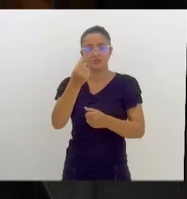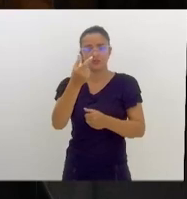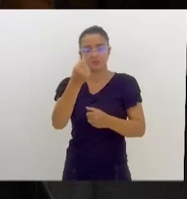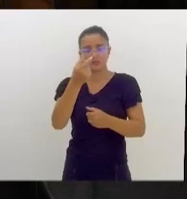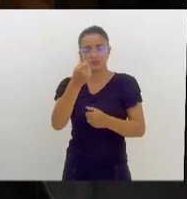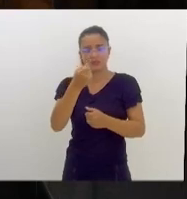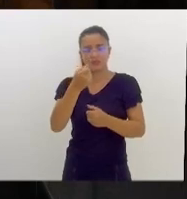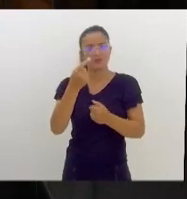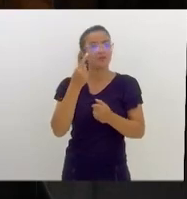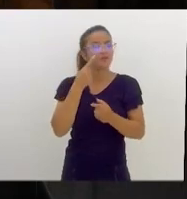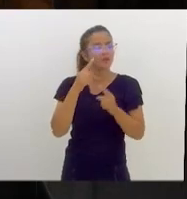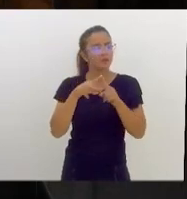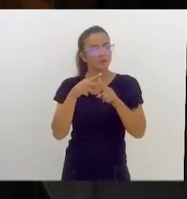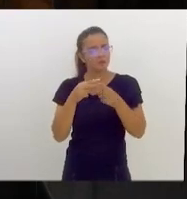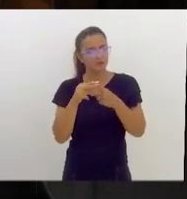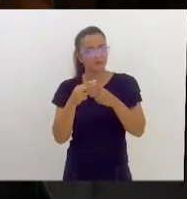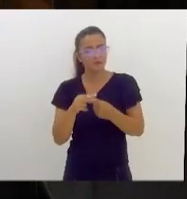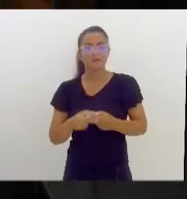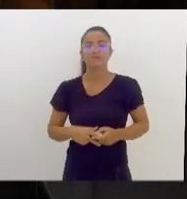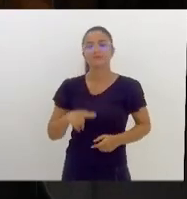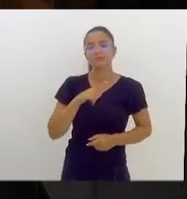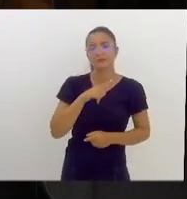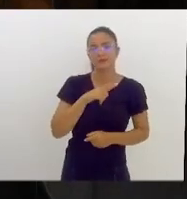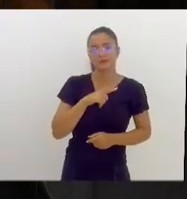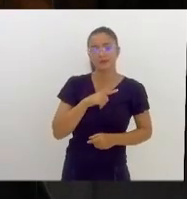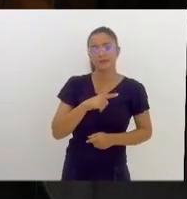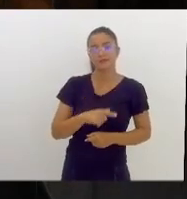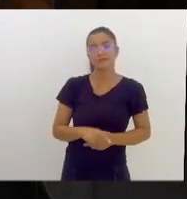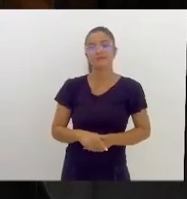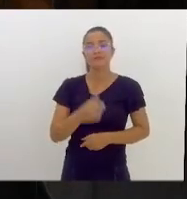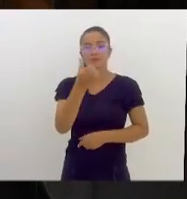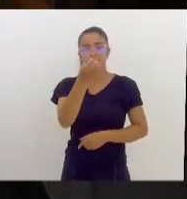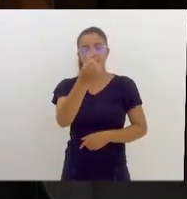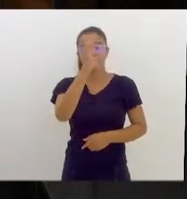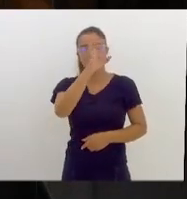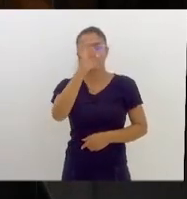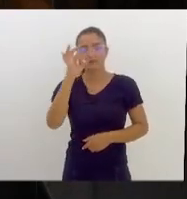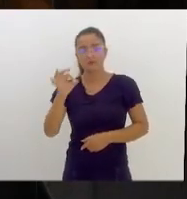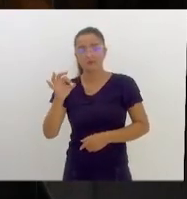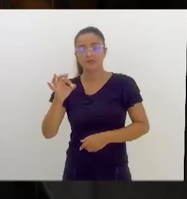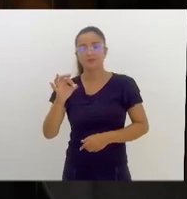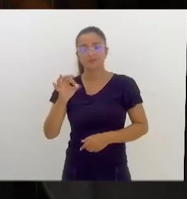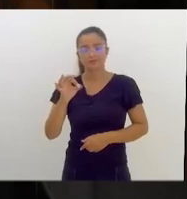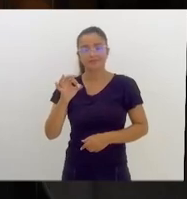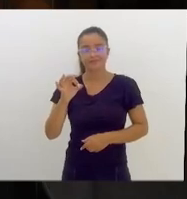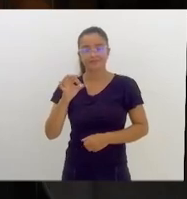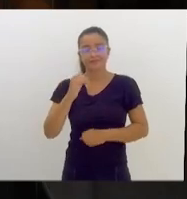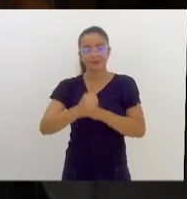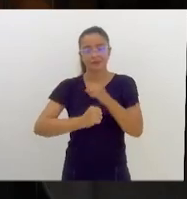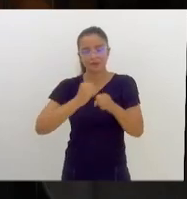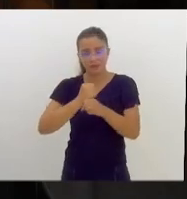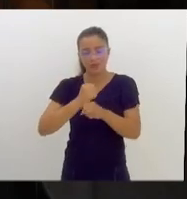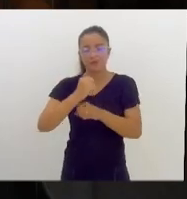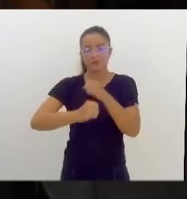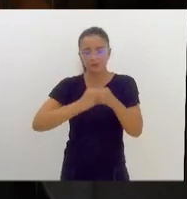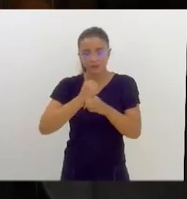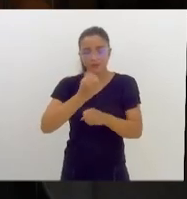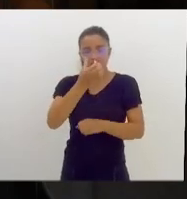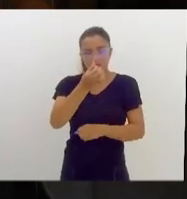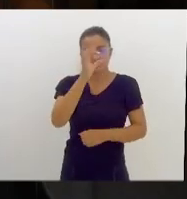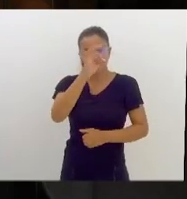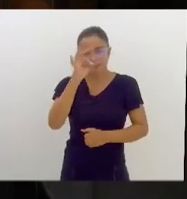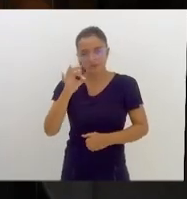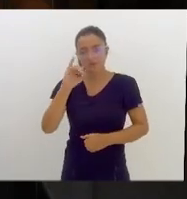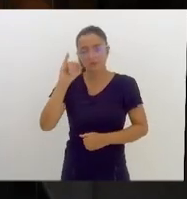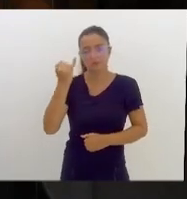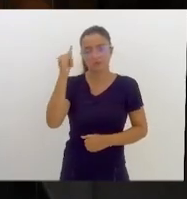pela Fundação Getúlio Vargas, mais 6% ao ano de juros. E o FMI,